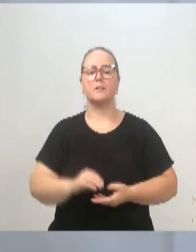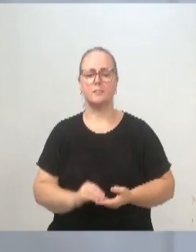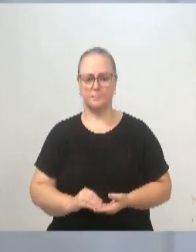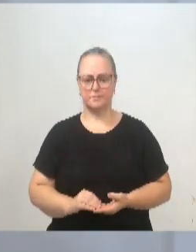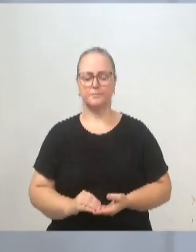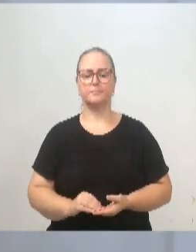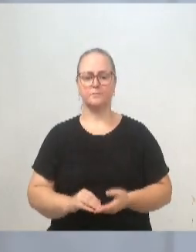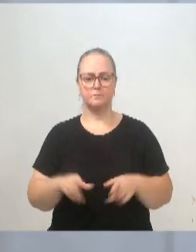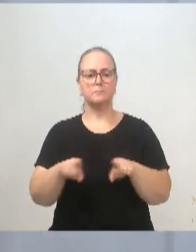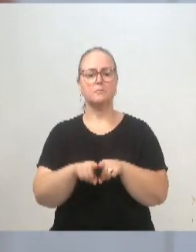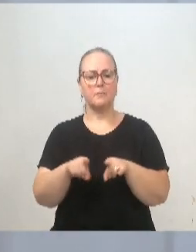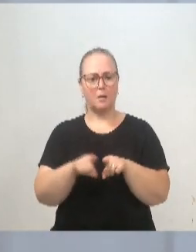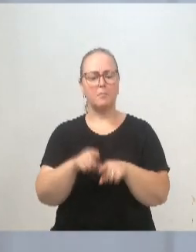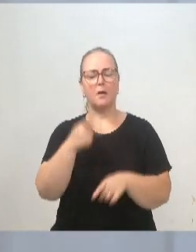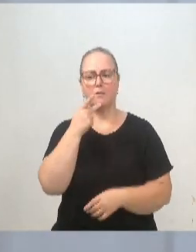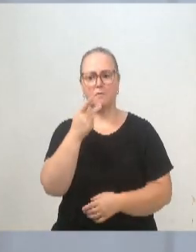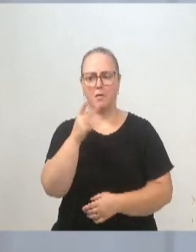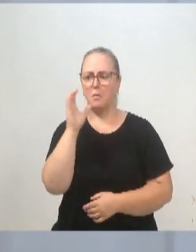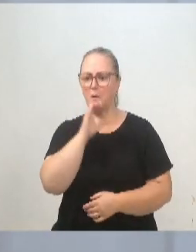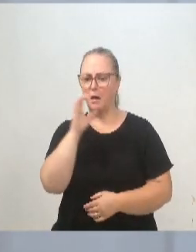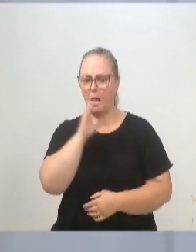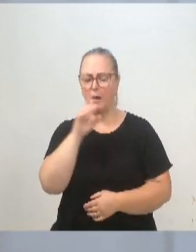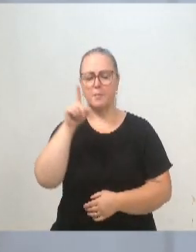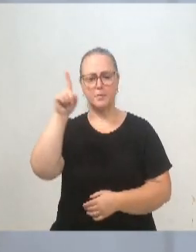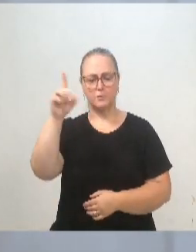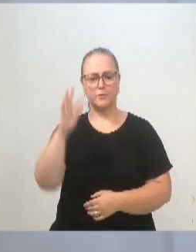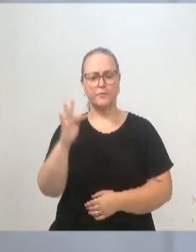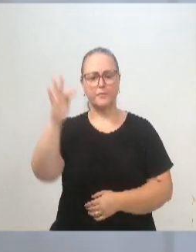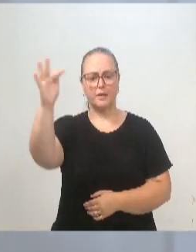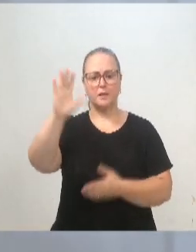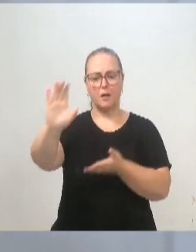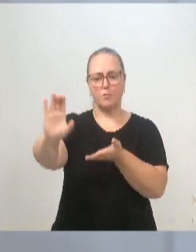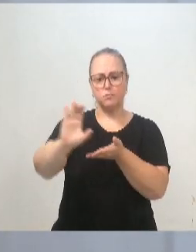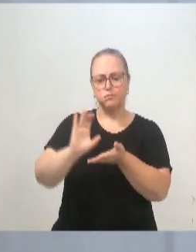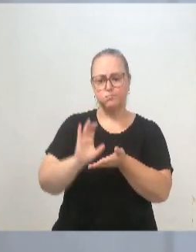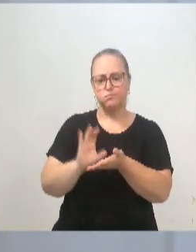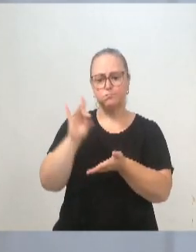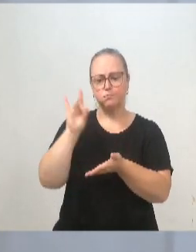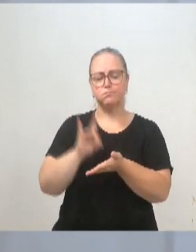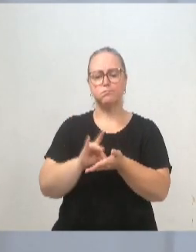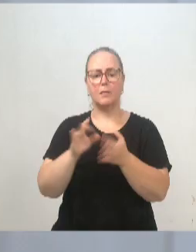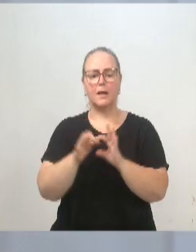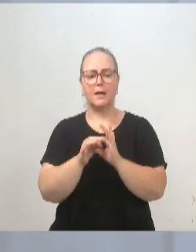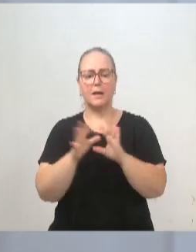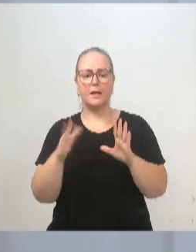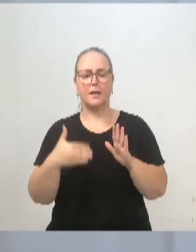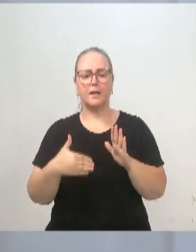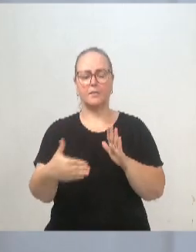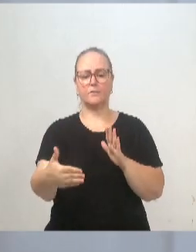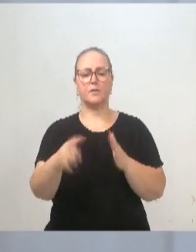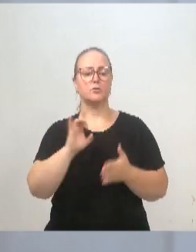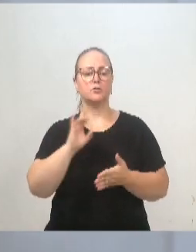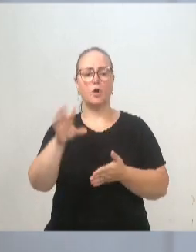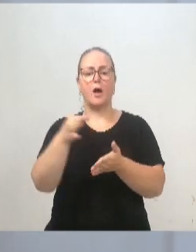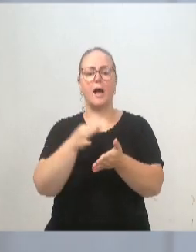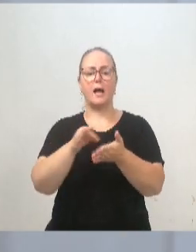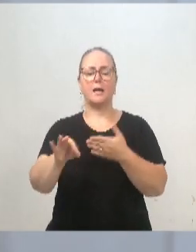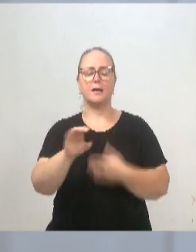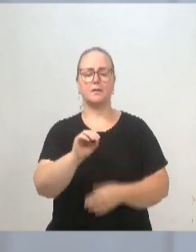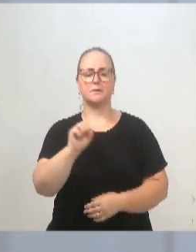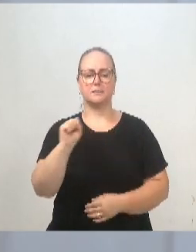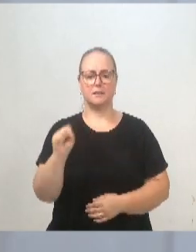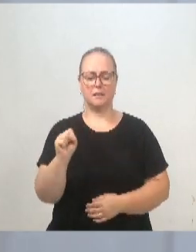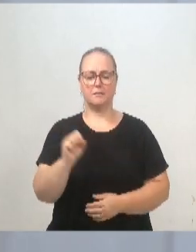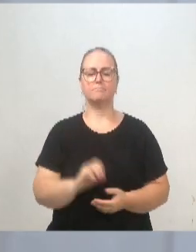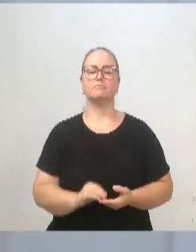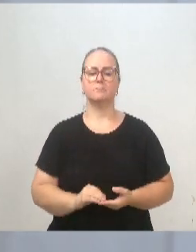que houve agilidade por parte do repasse, inclusive, dos recursos aí que estão disponíveis. Agora só basta assinar a ordem de serviço. Esperamos